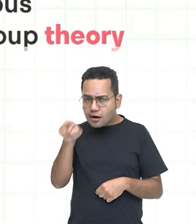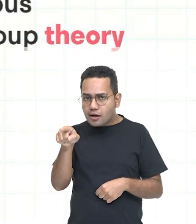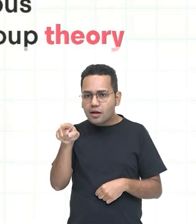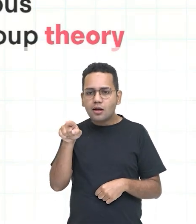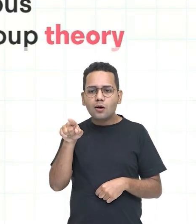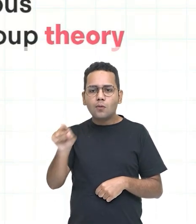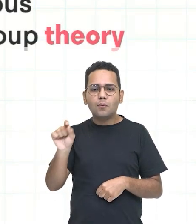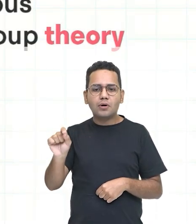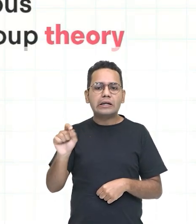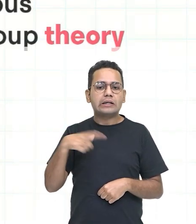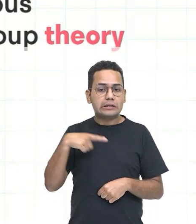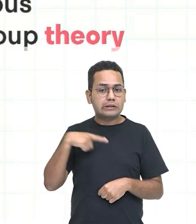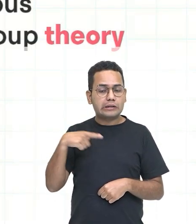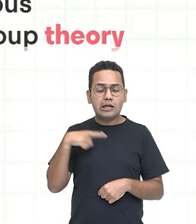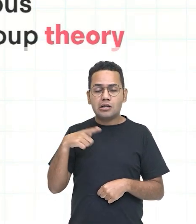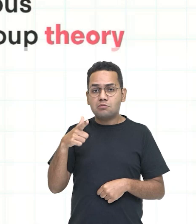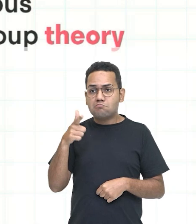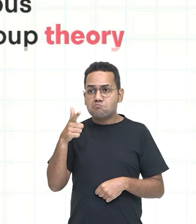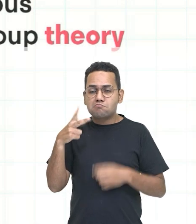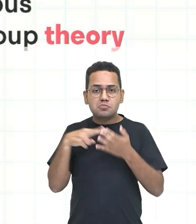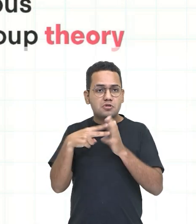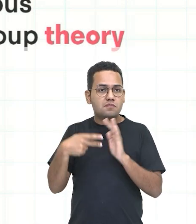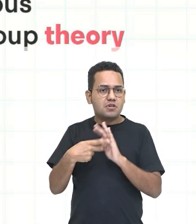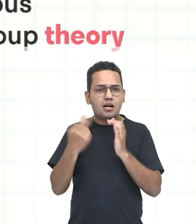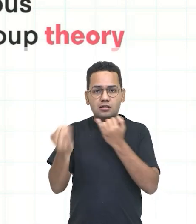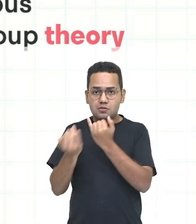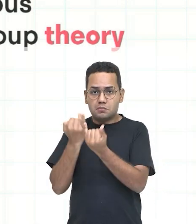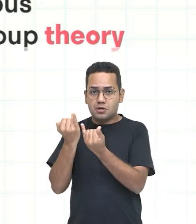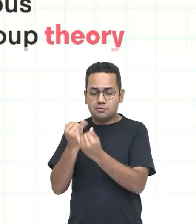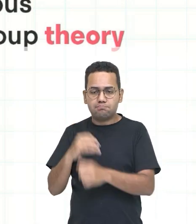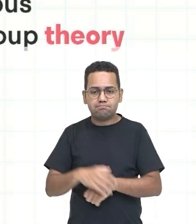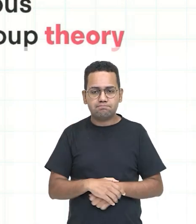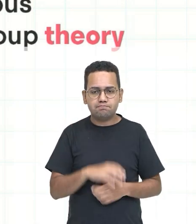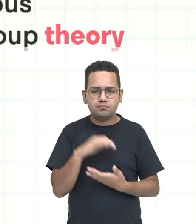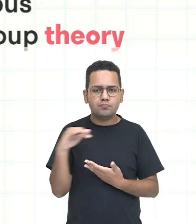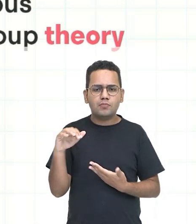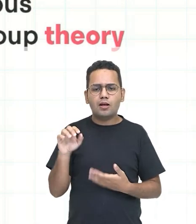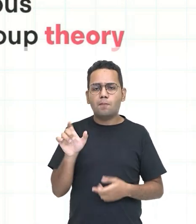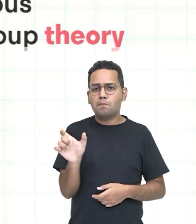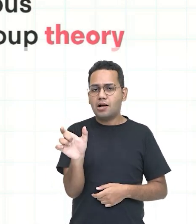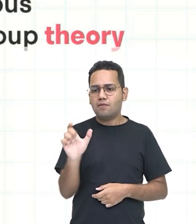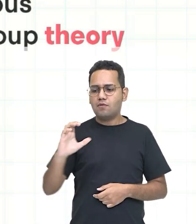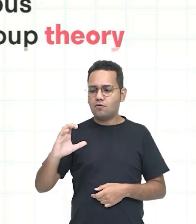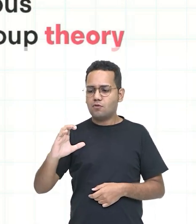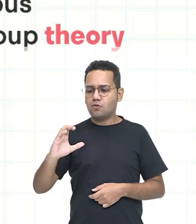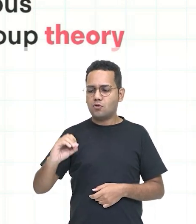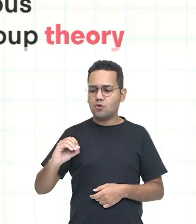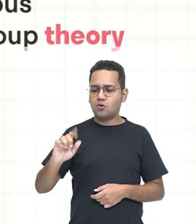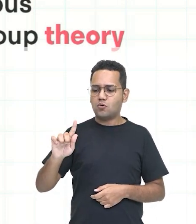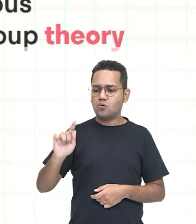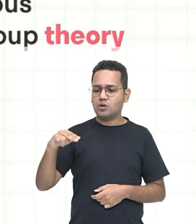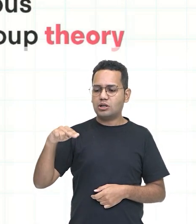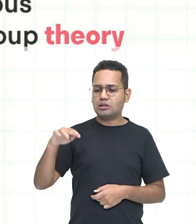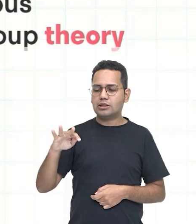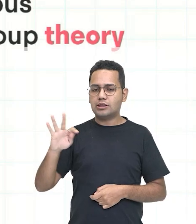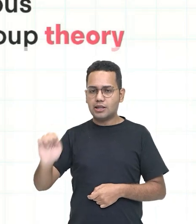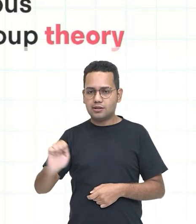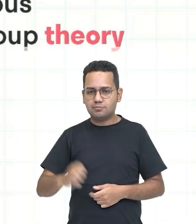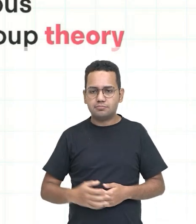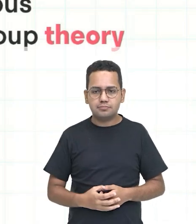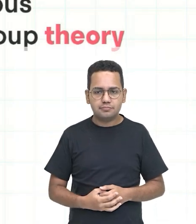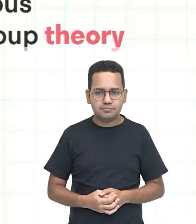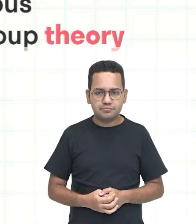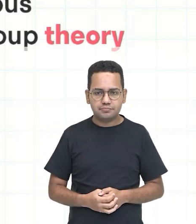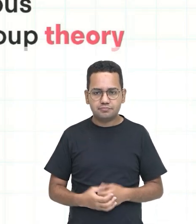uma palavra com o mesmo significado. O que serve também com palavra cognata? Eu tenho, então, exact, é uma palavra